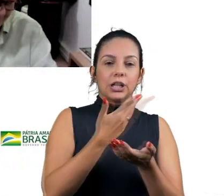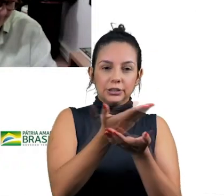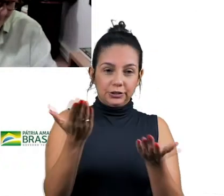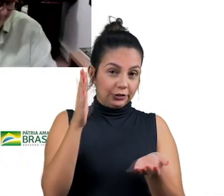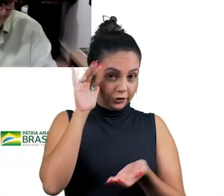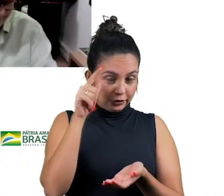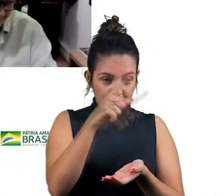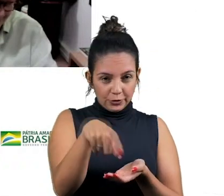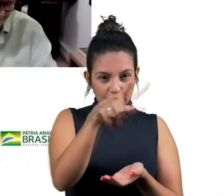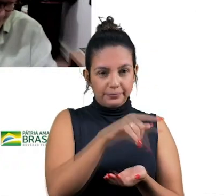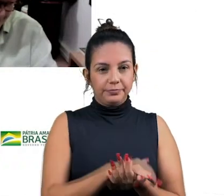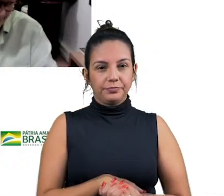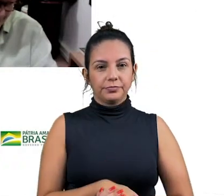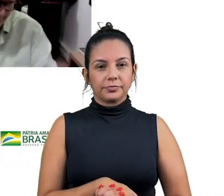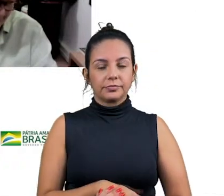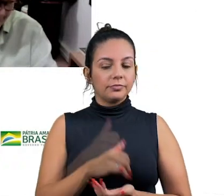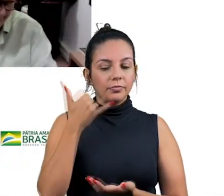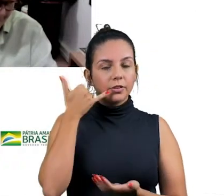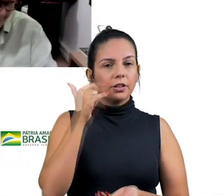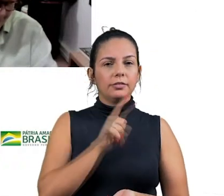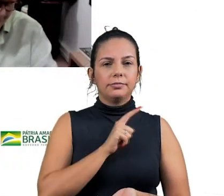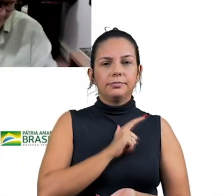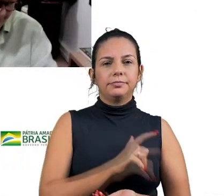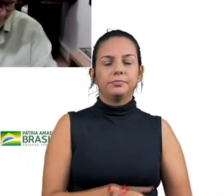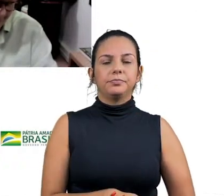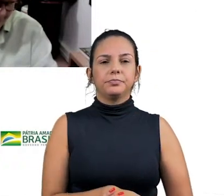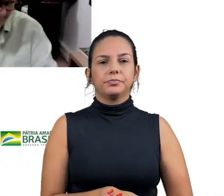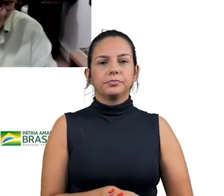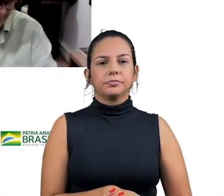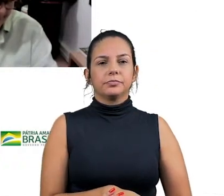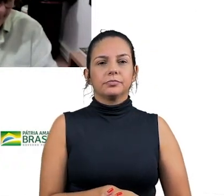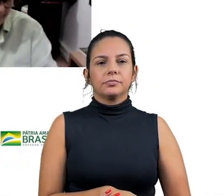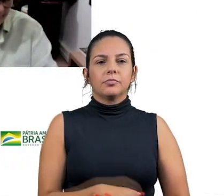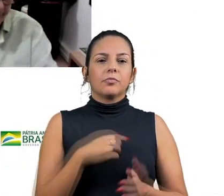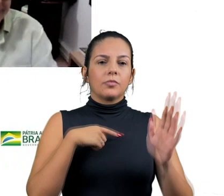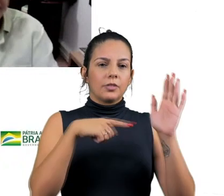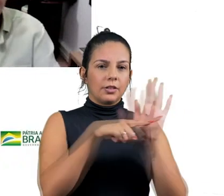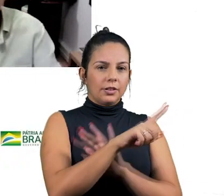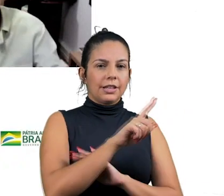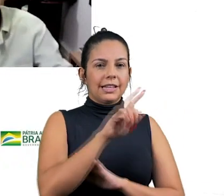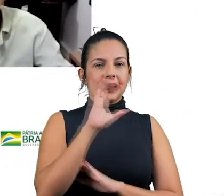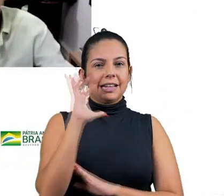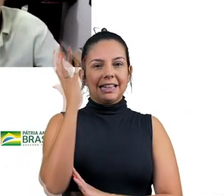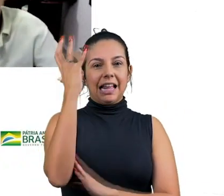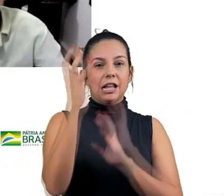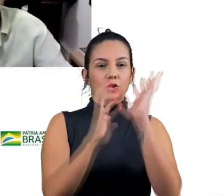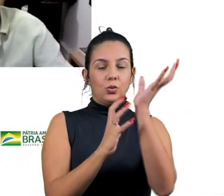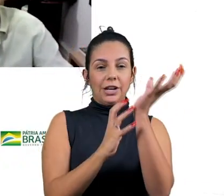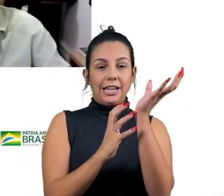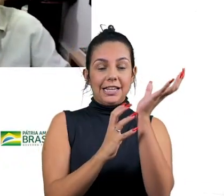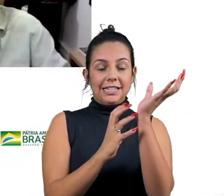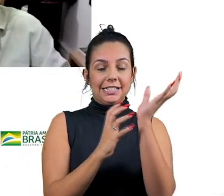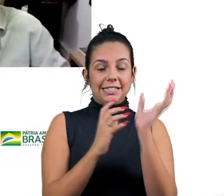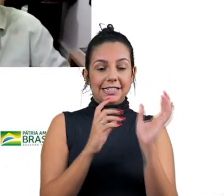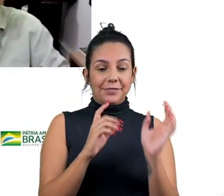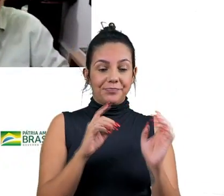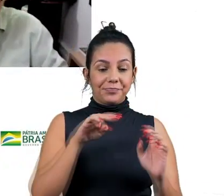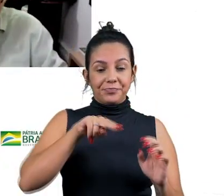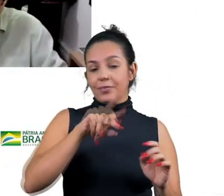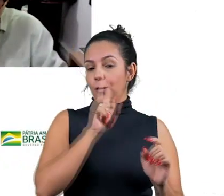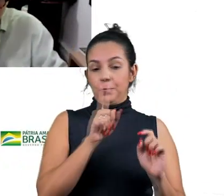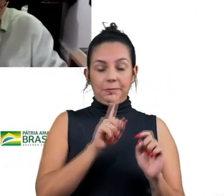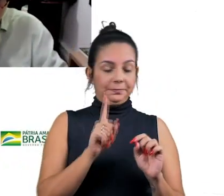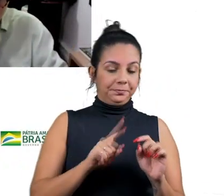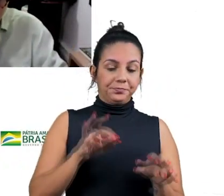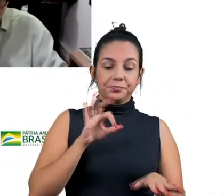de olho aqui no meu celular nas perguntas, tá? Sérgio, natureza da argumentação. Me pergunta, a